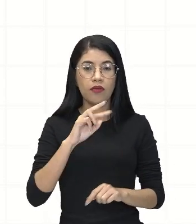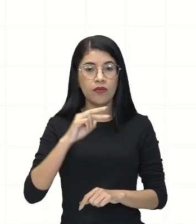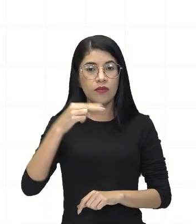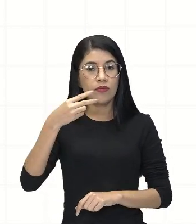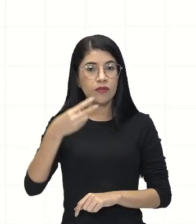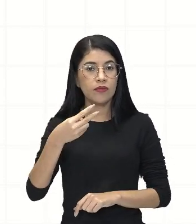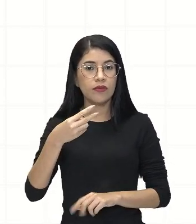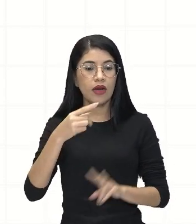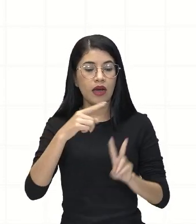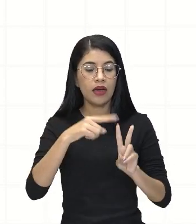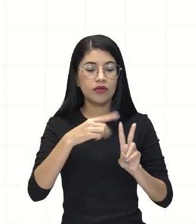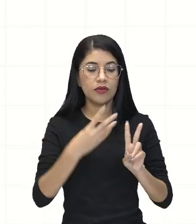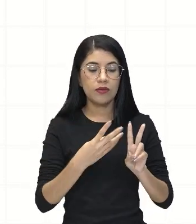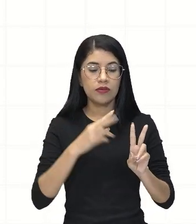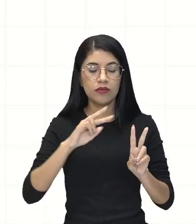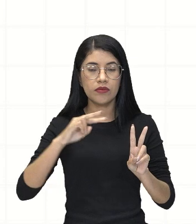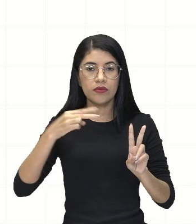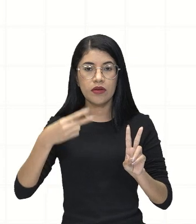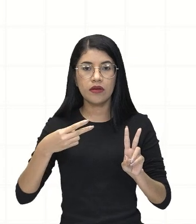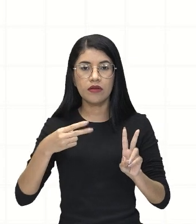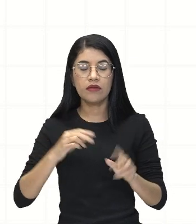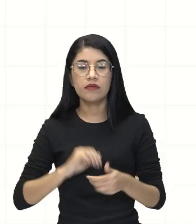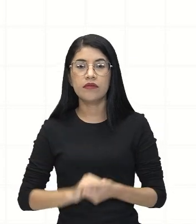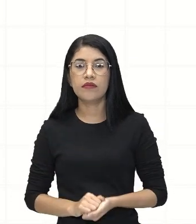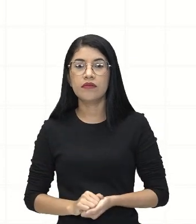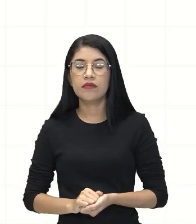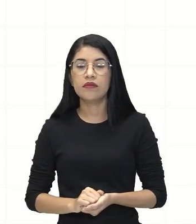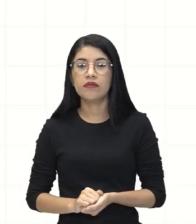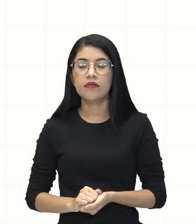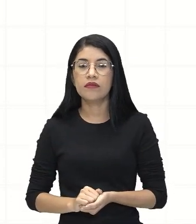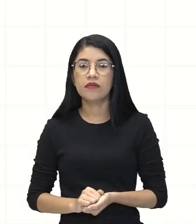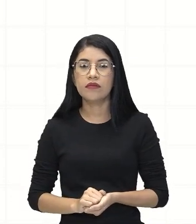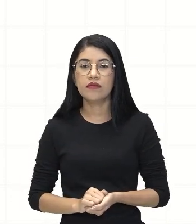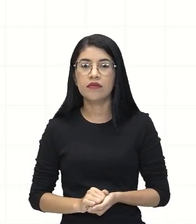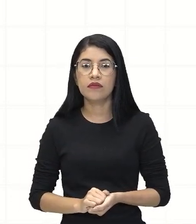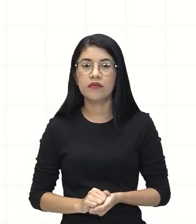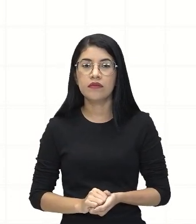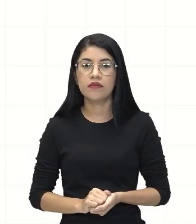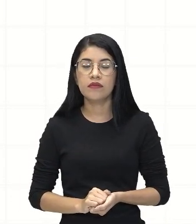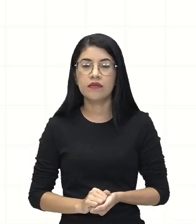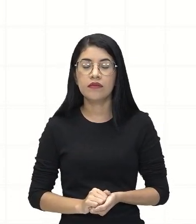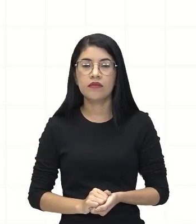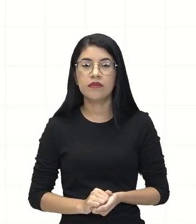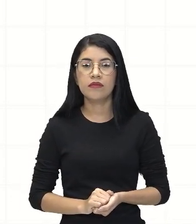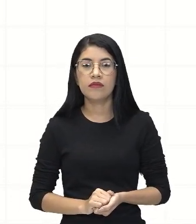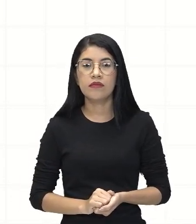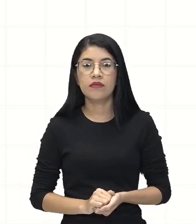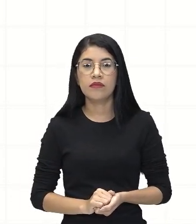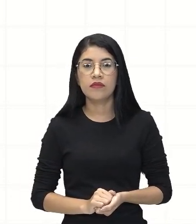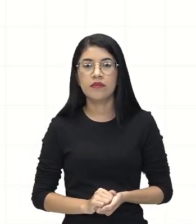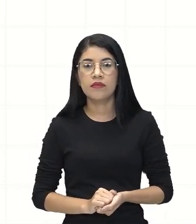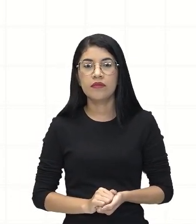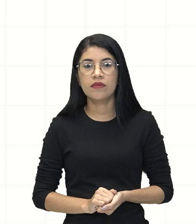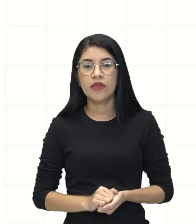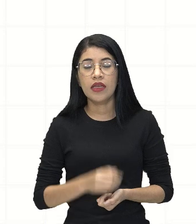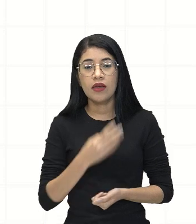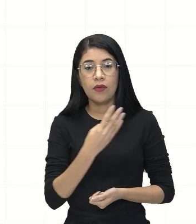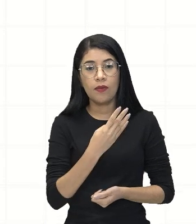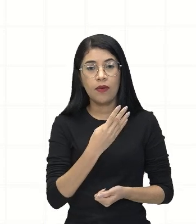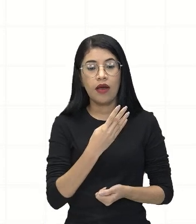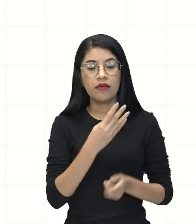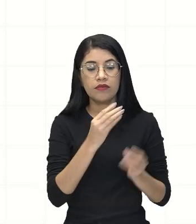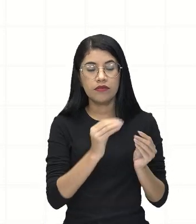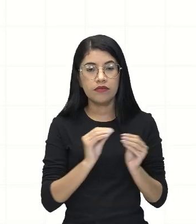tá bom? Beleza? Ó, eu vou pegar esse valor, se eu quero colocar no radical